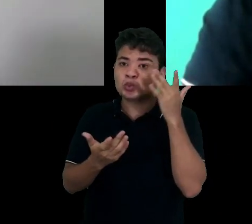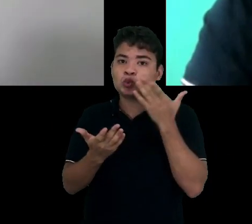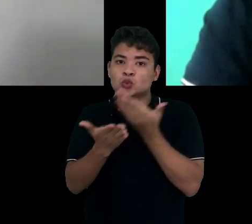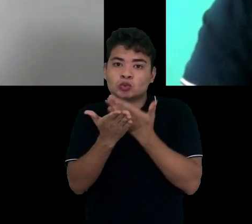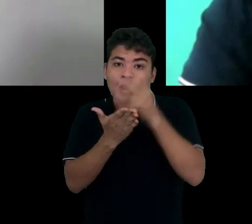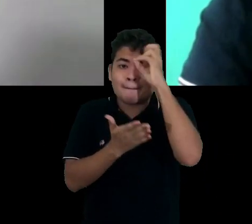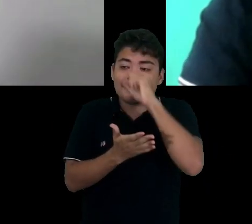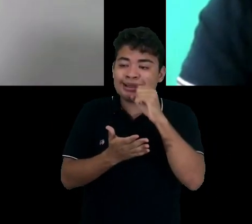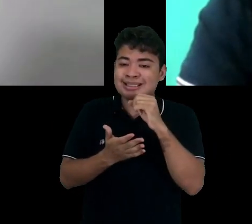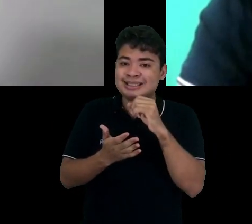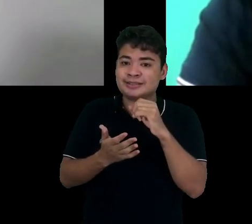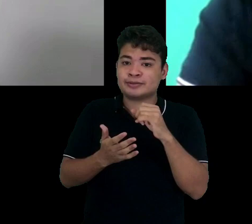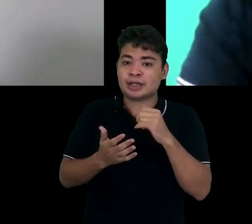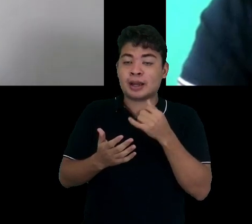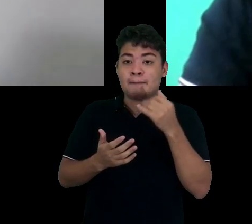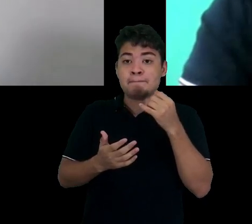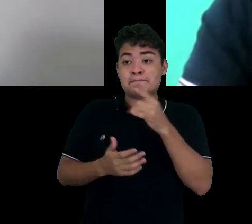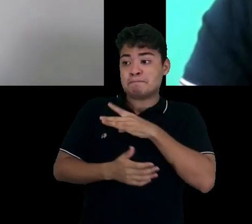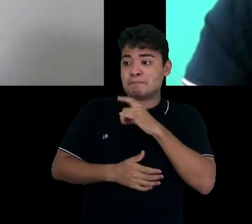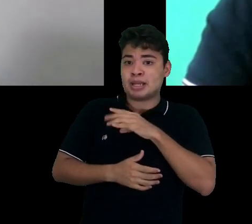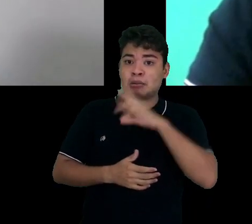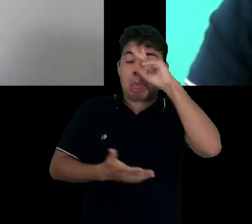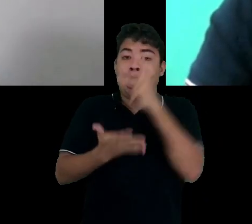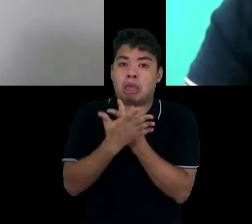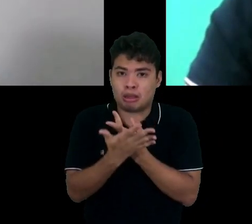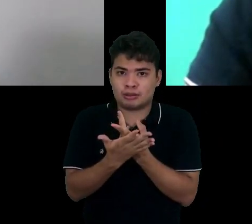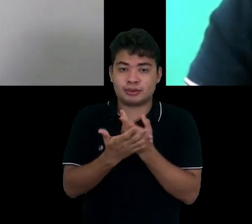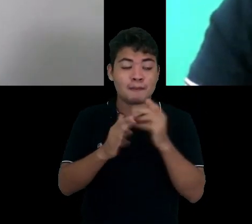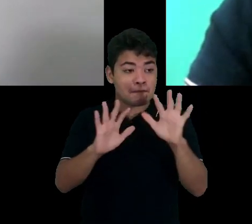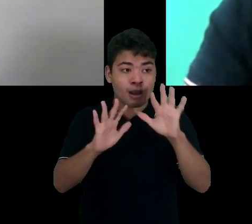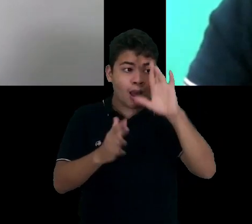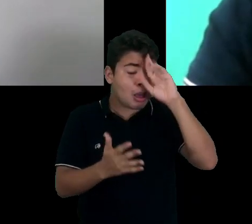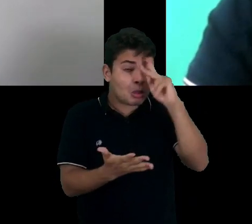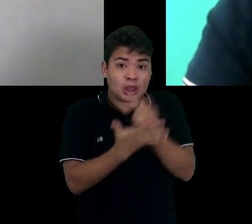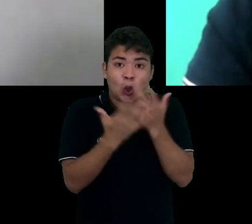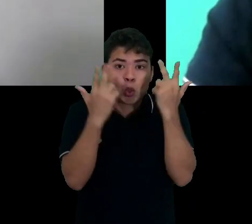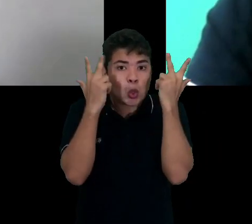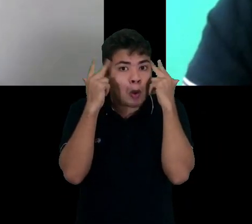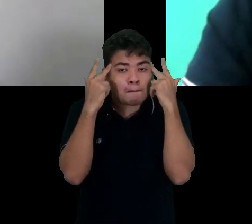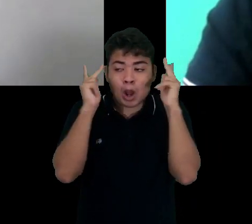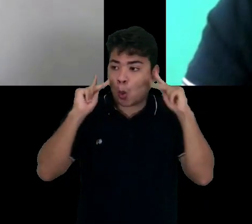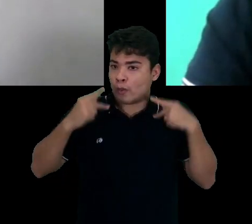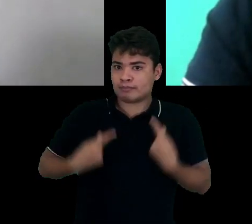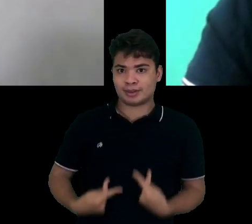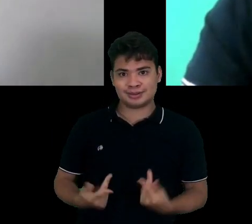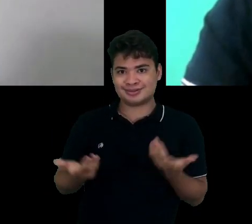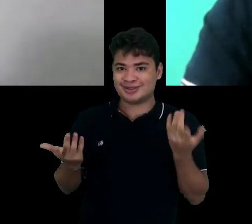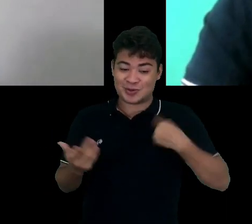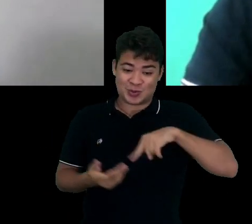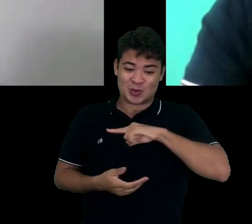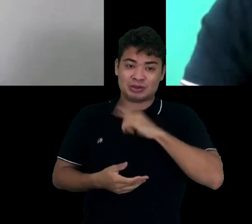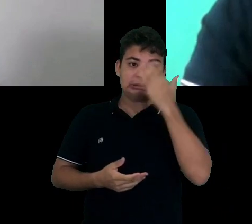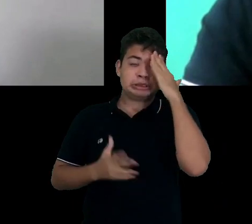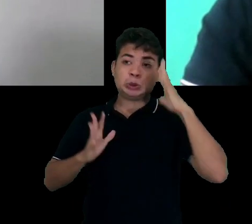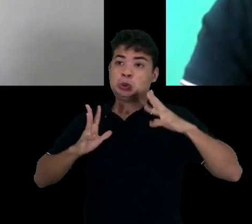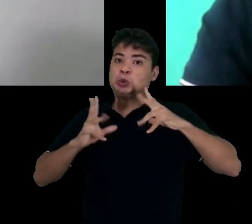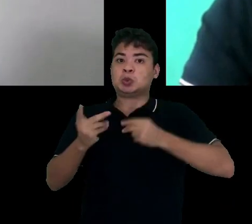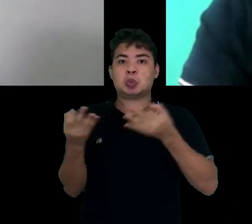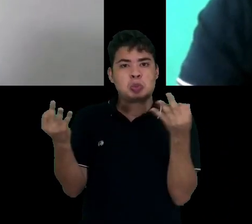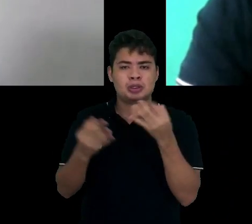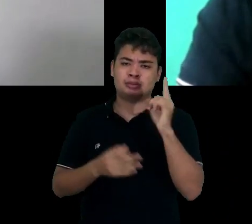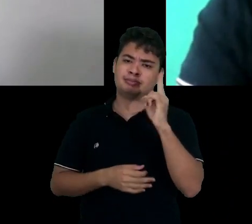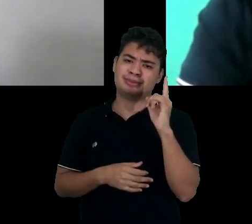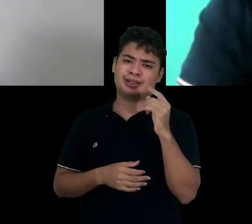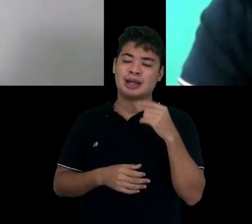muito medo de errar. E a gente esquece que errar é humano, a gente não sabe tudo. Então, quando